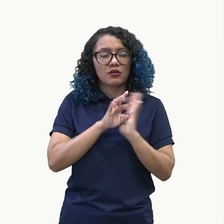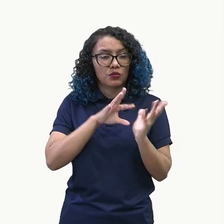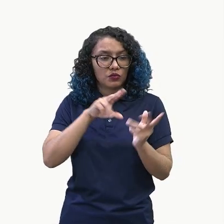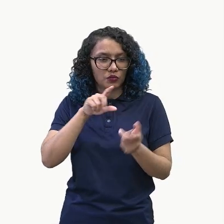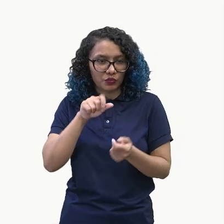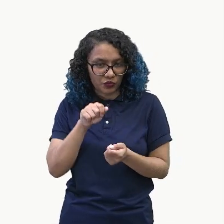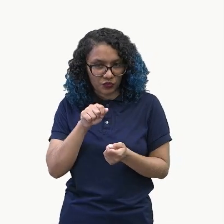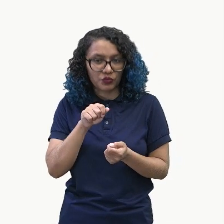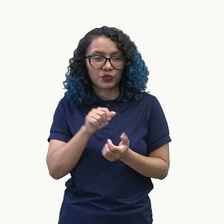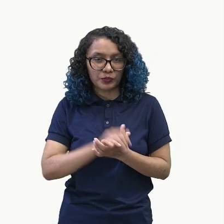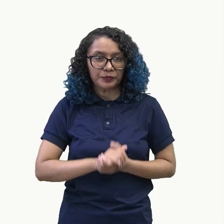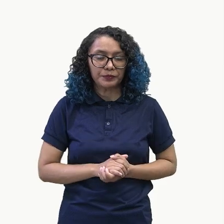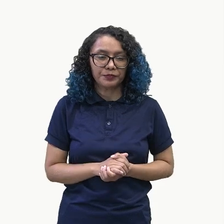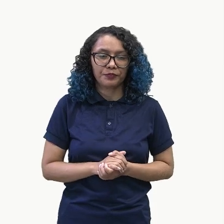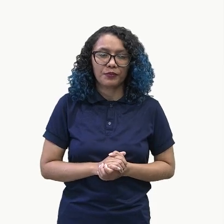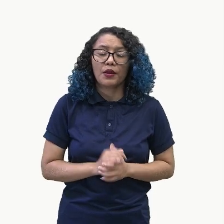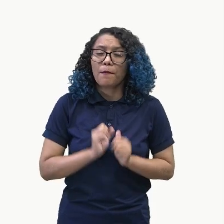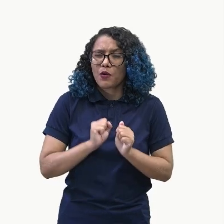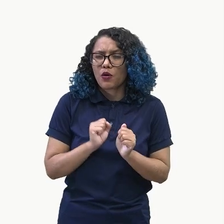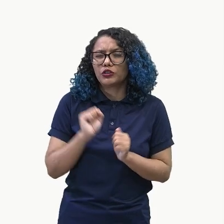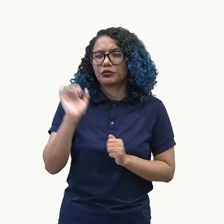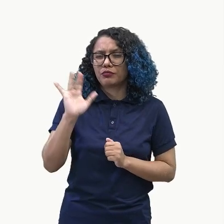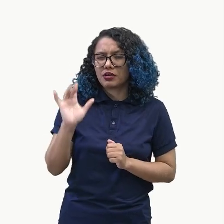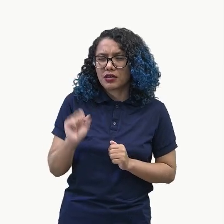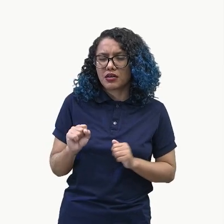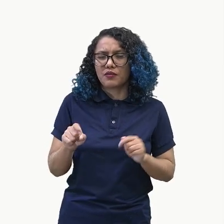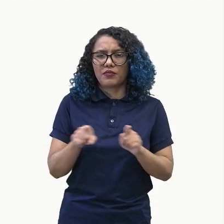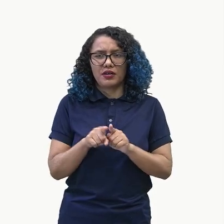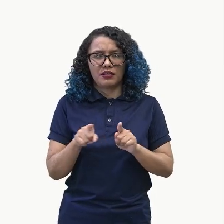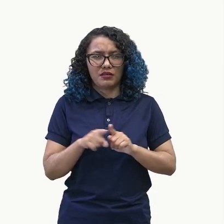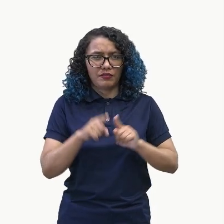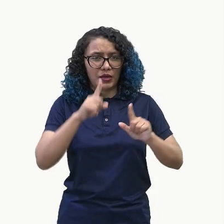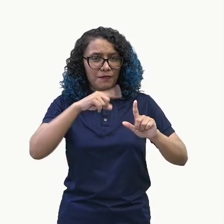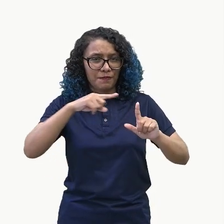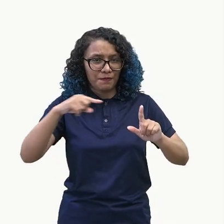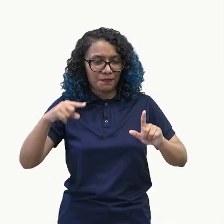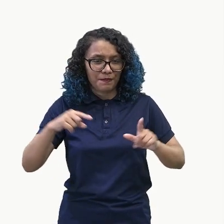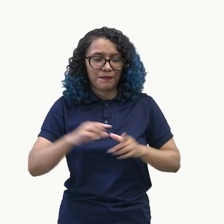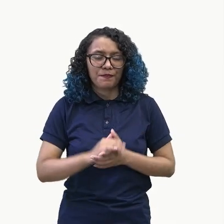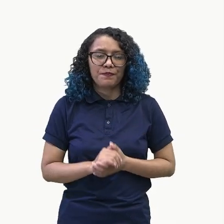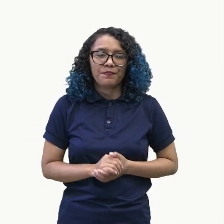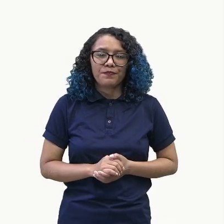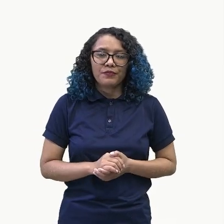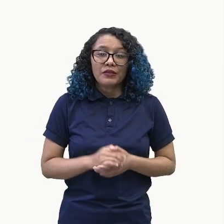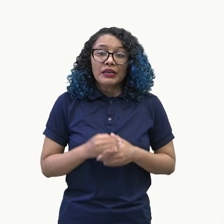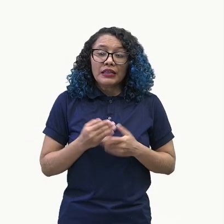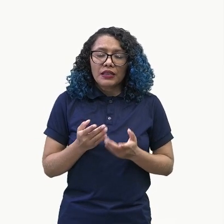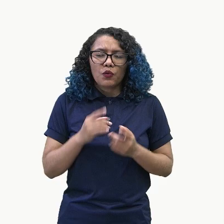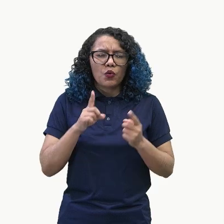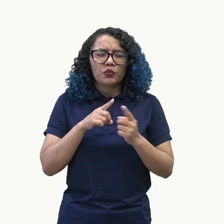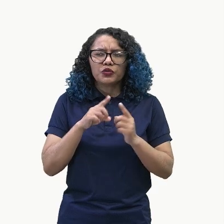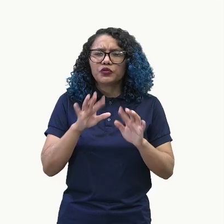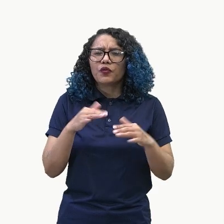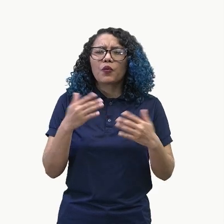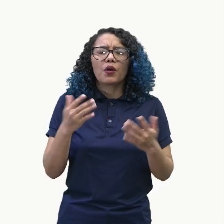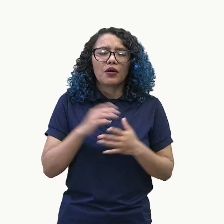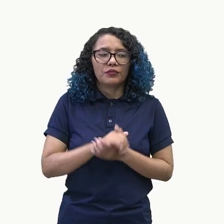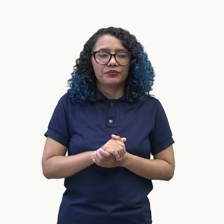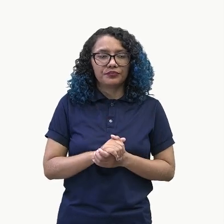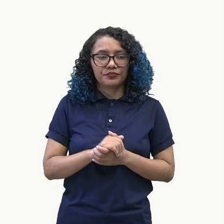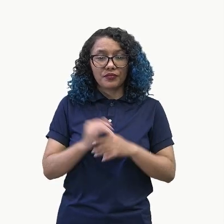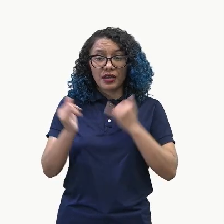superfície terrestre. E isso envolve os mapas, envolve os gráficos também. O objetivo é transformar as